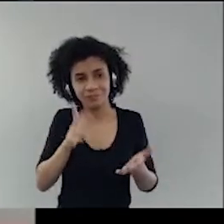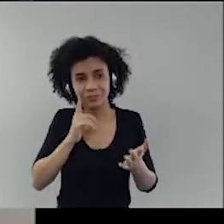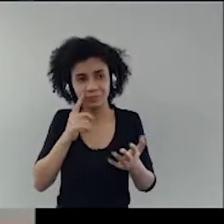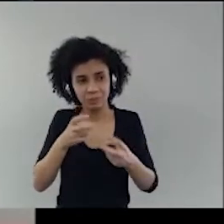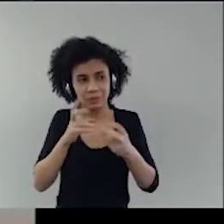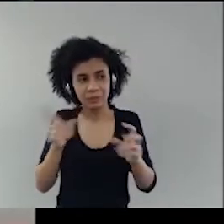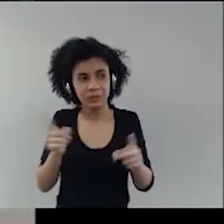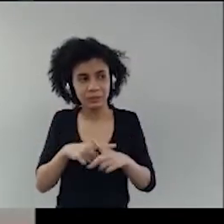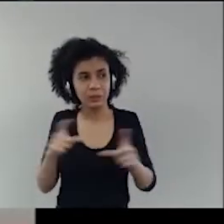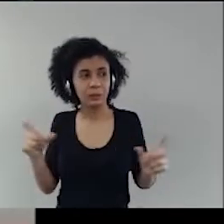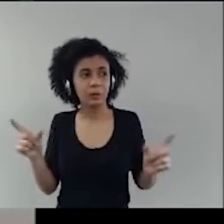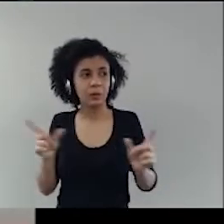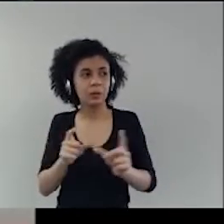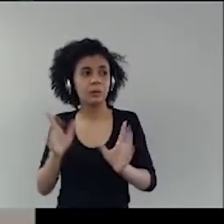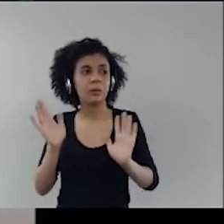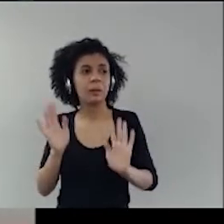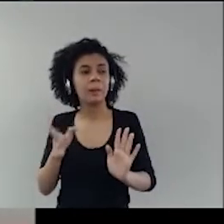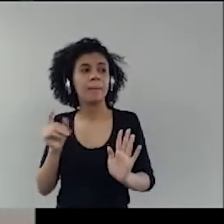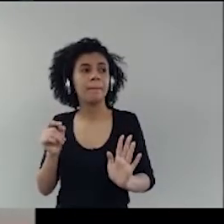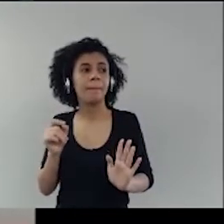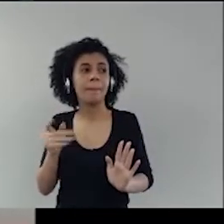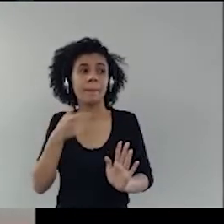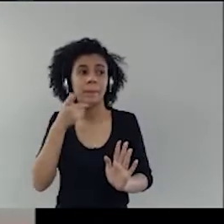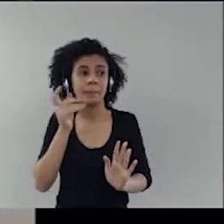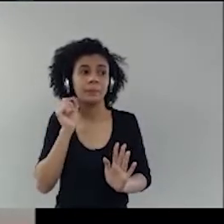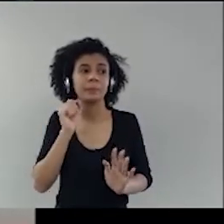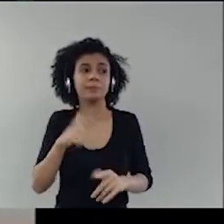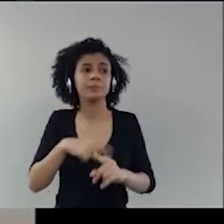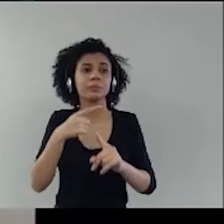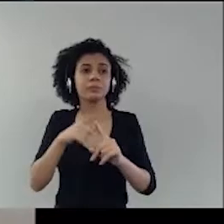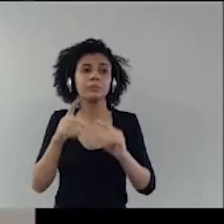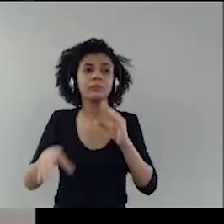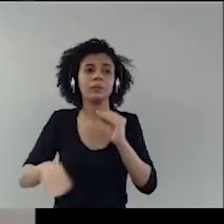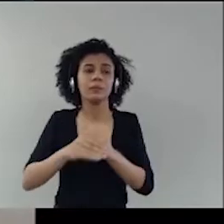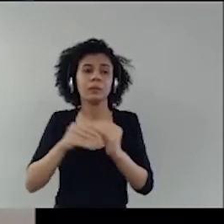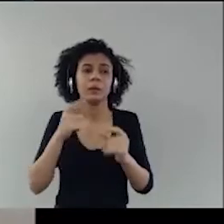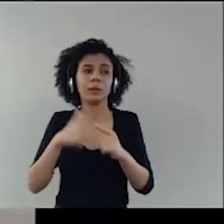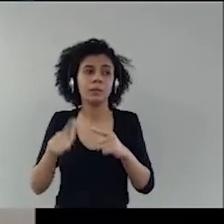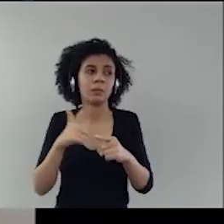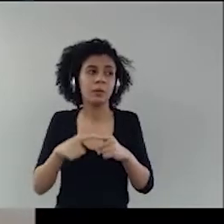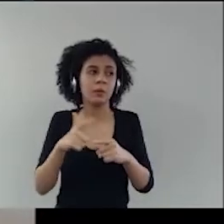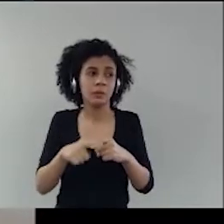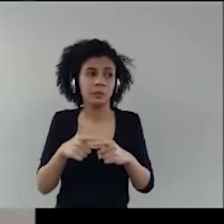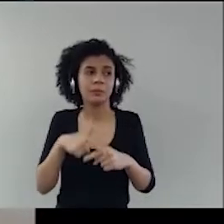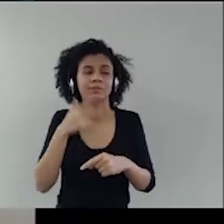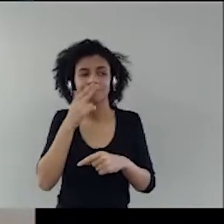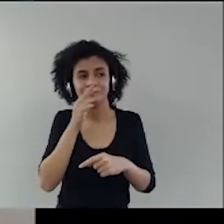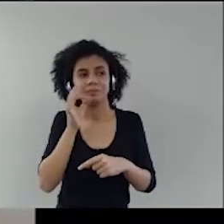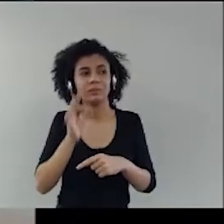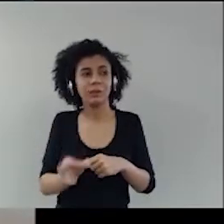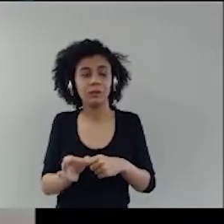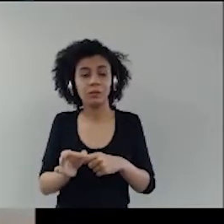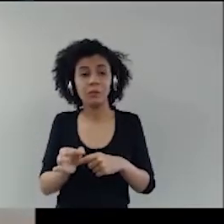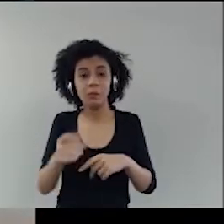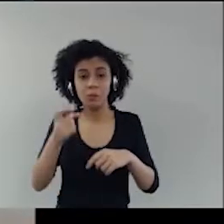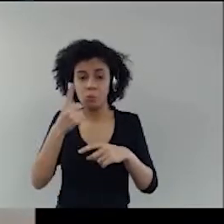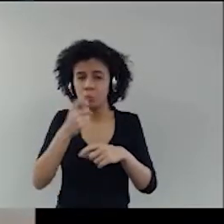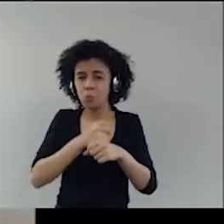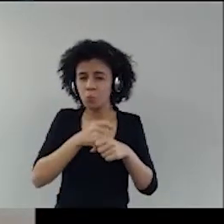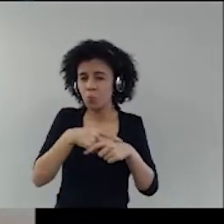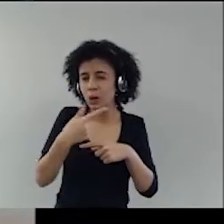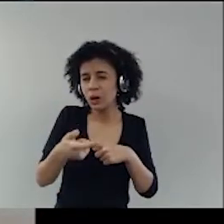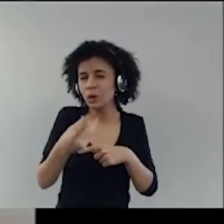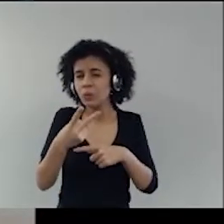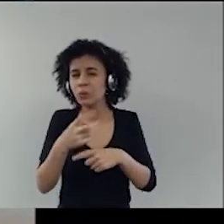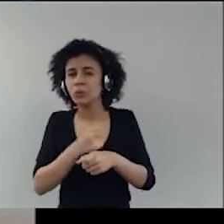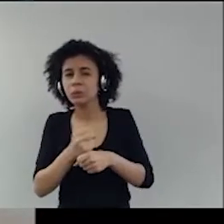está no seu final, só falando de mais um problema que nós teremos, certamente. Daqui a 1 ano, daqui a